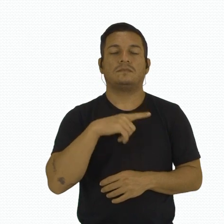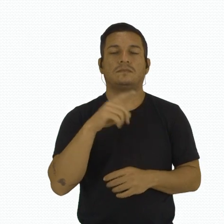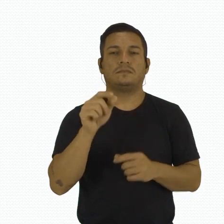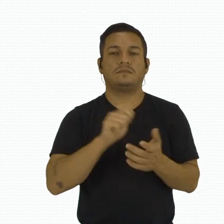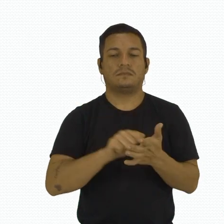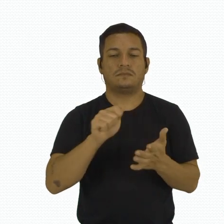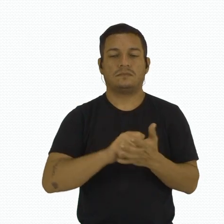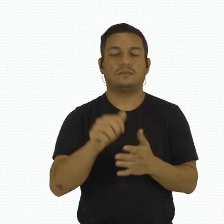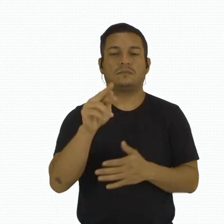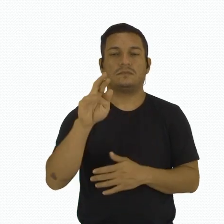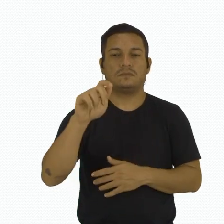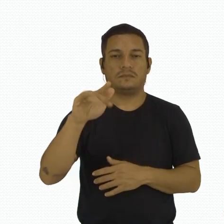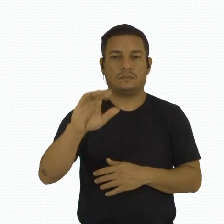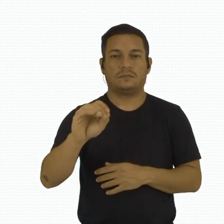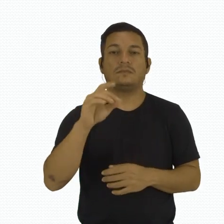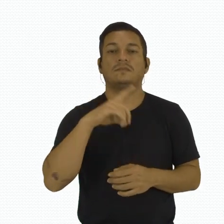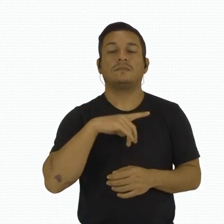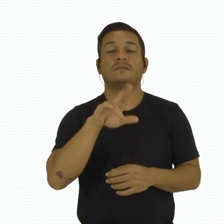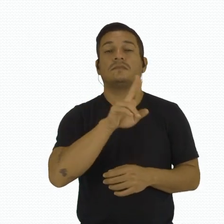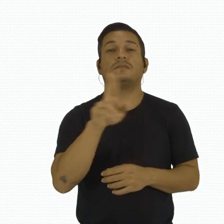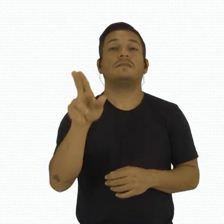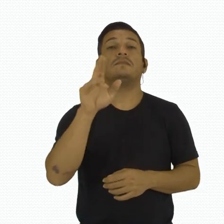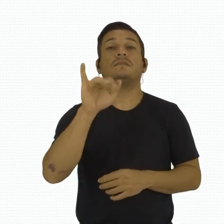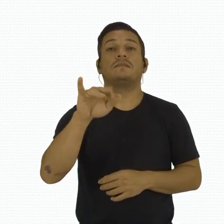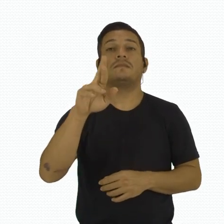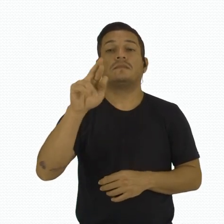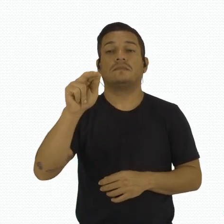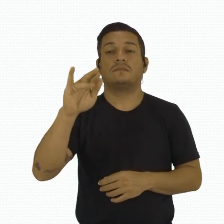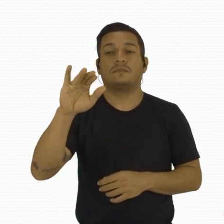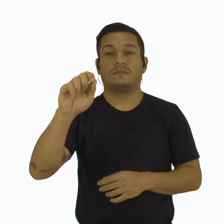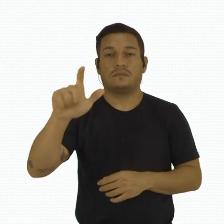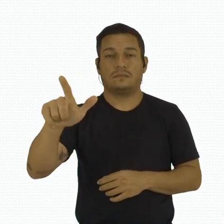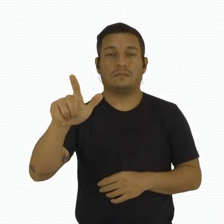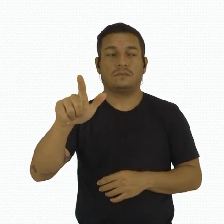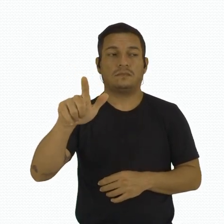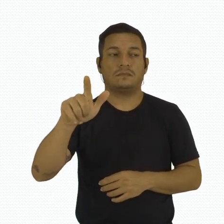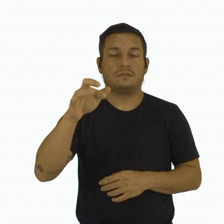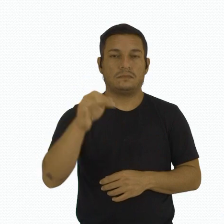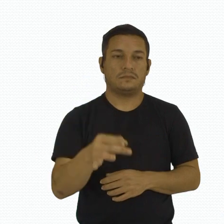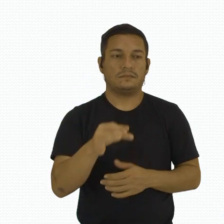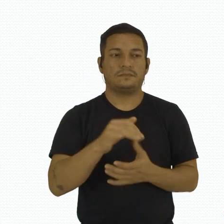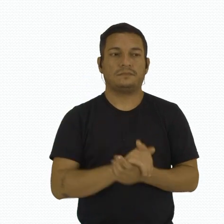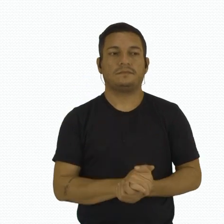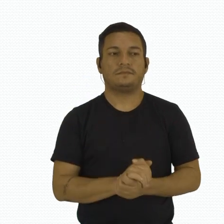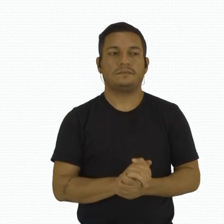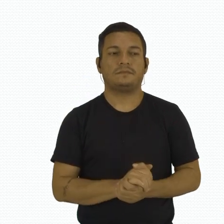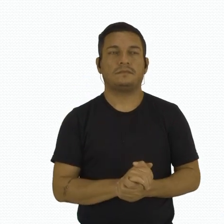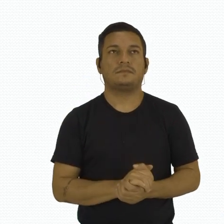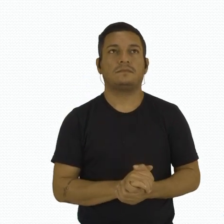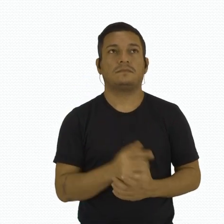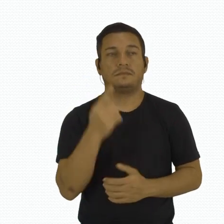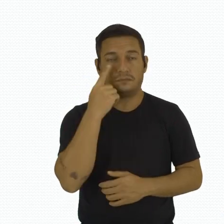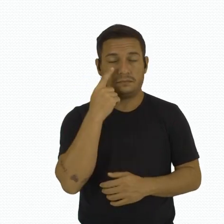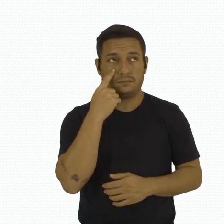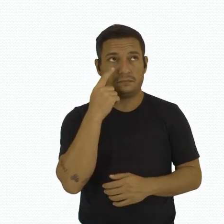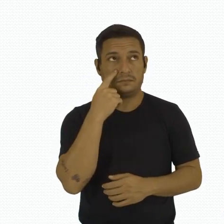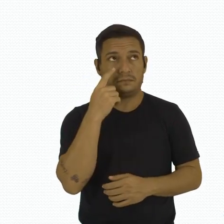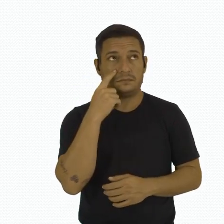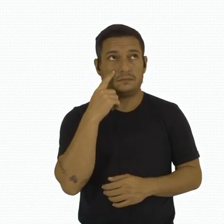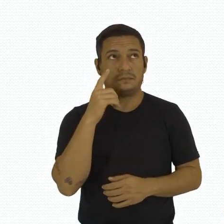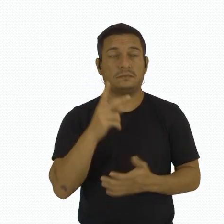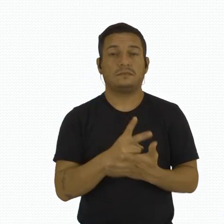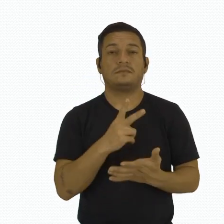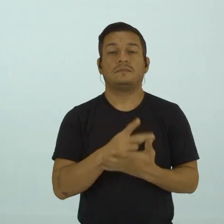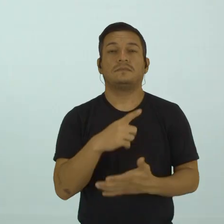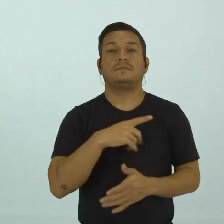forma de fração de inteiros, a gente vai chamar de número irracional, certo? Então, como a gente viu até agora, sempre que a gente tem